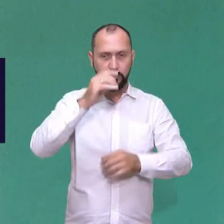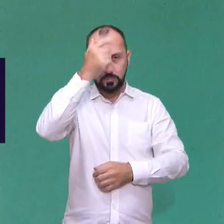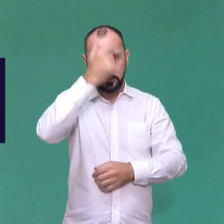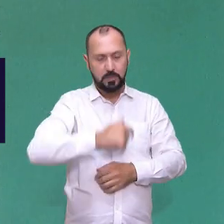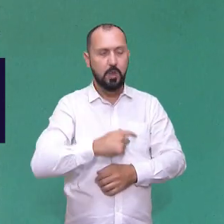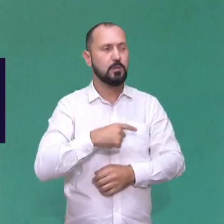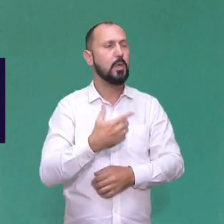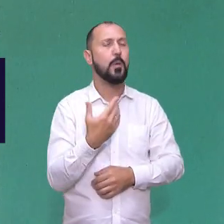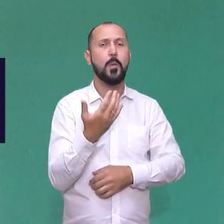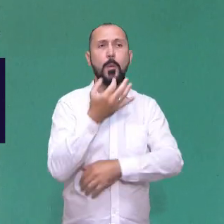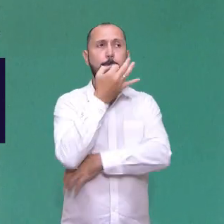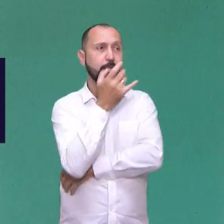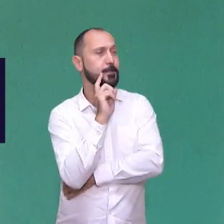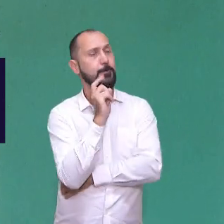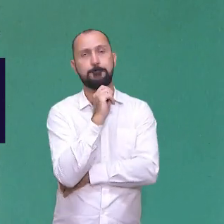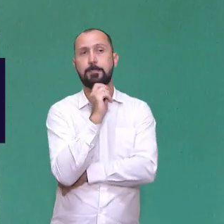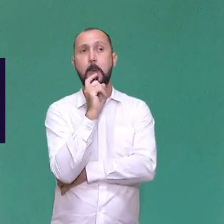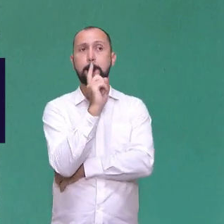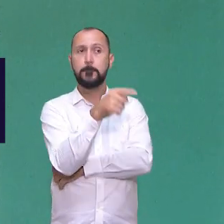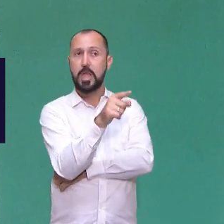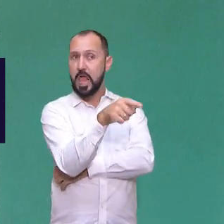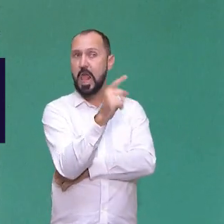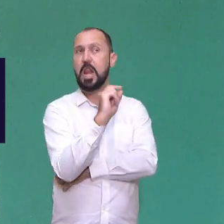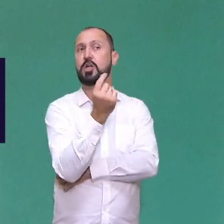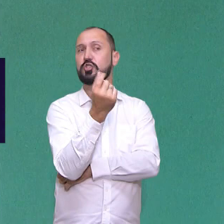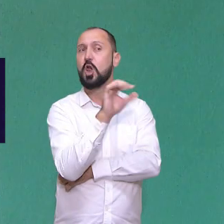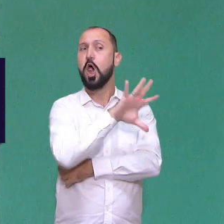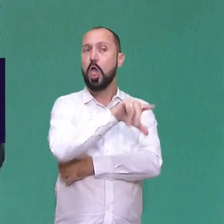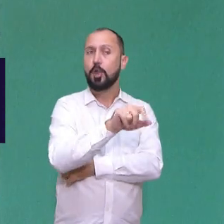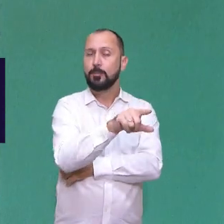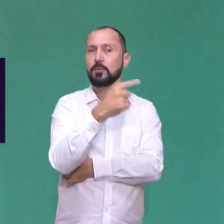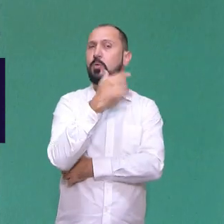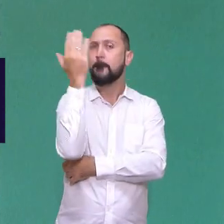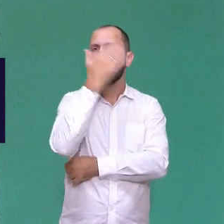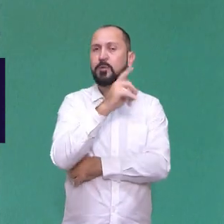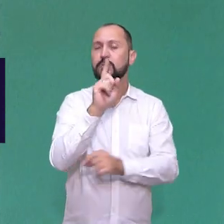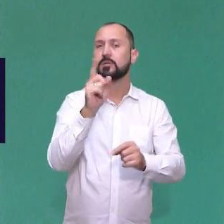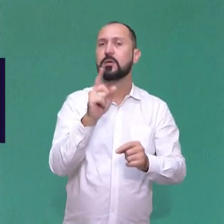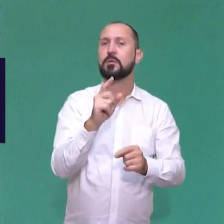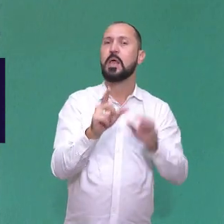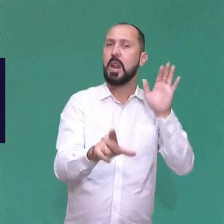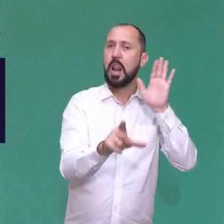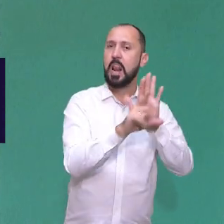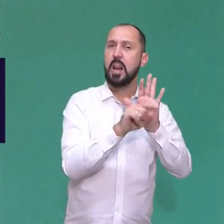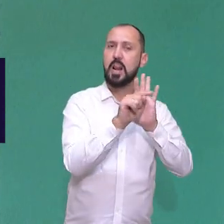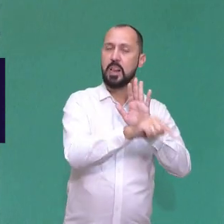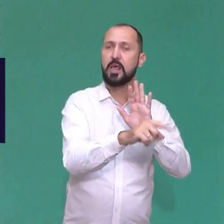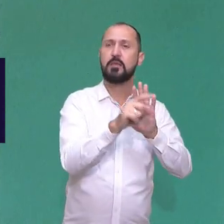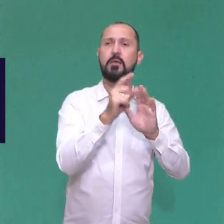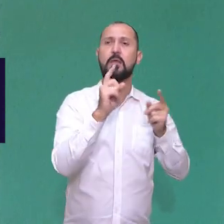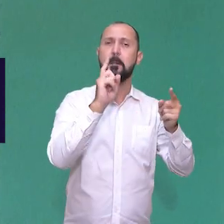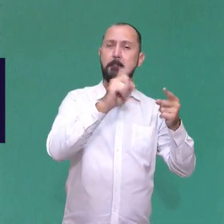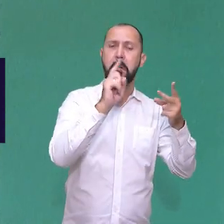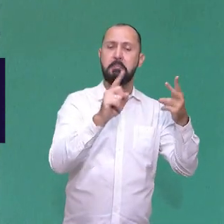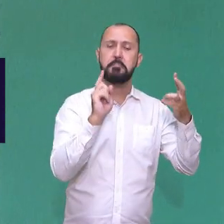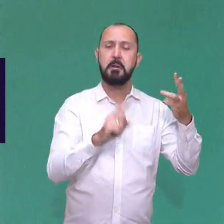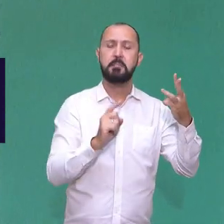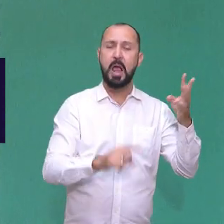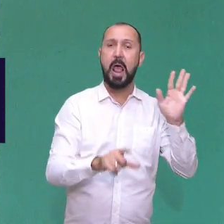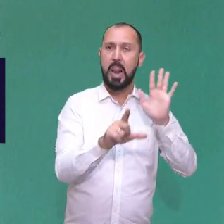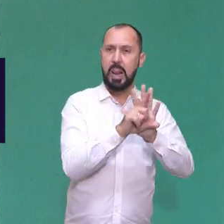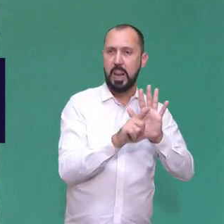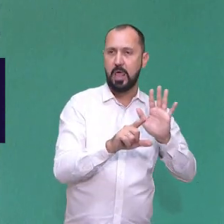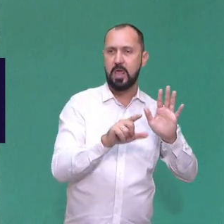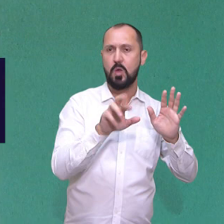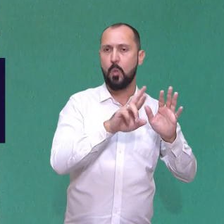exemplo, teve um cidadão que deu um palpite, porque fulana pegou e tal, e não prestou conta, e o dinheiro da Lei Rouanet, porque a Lei